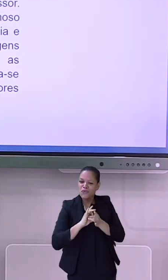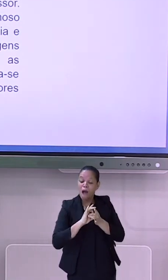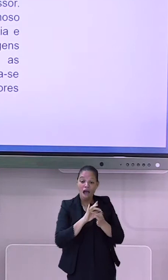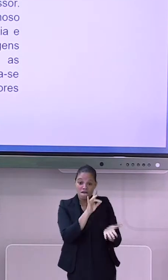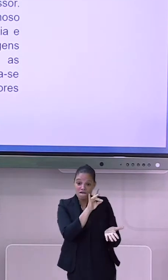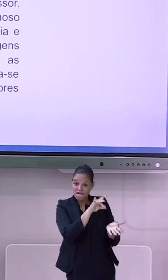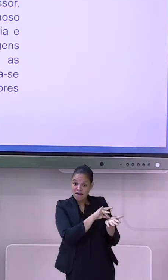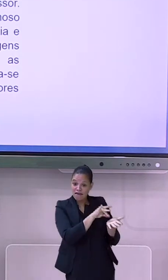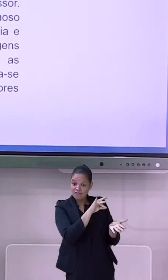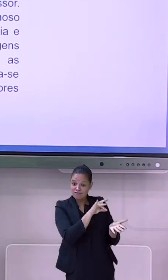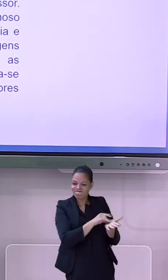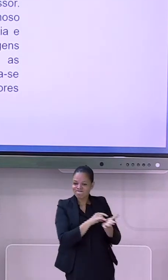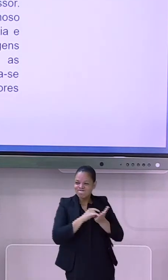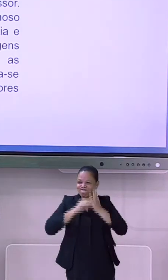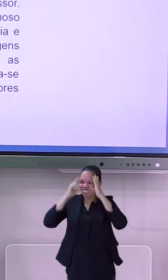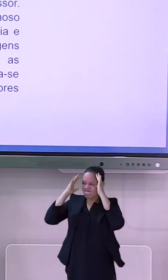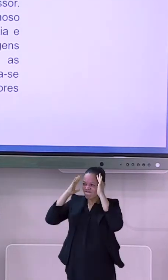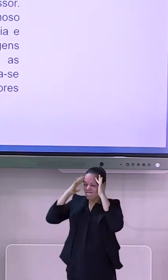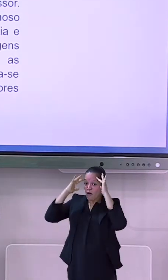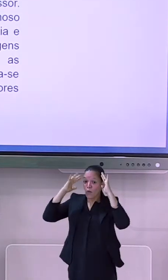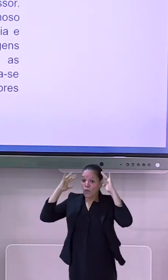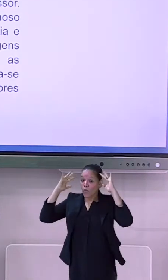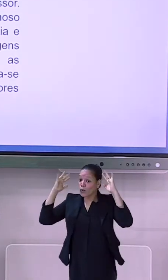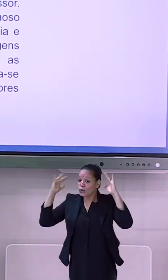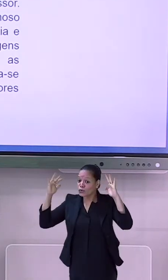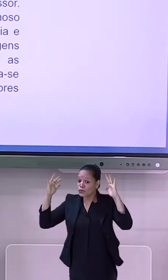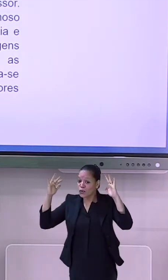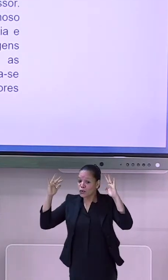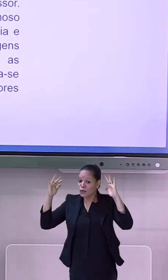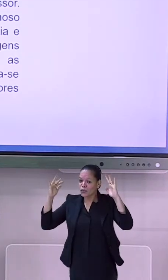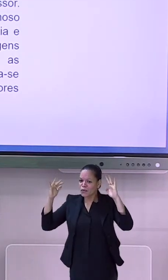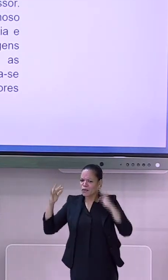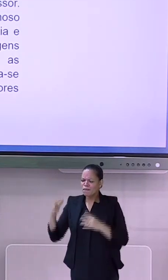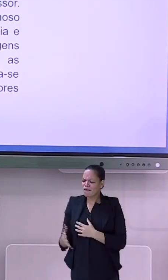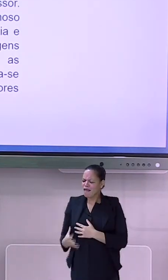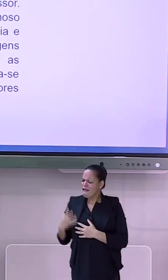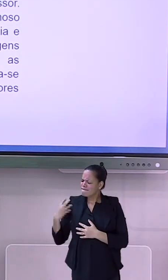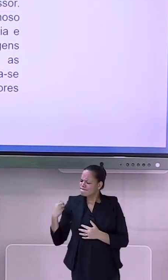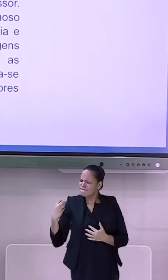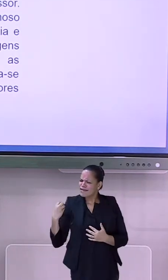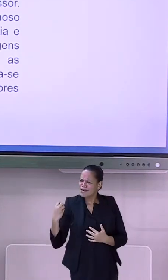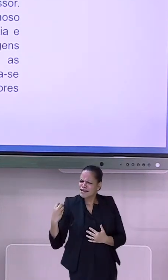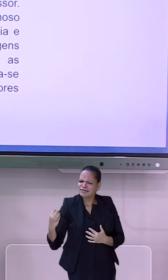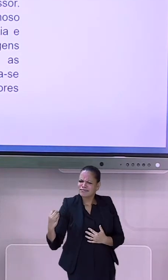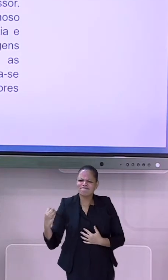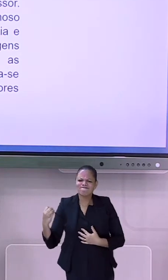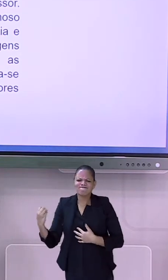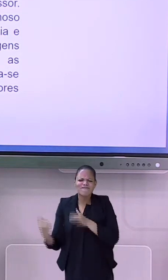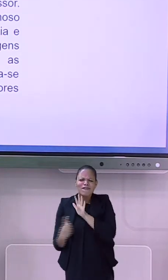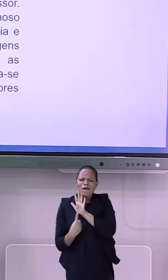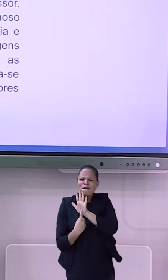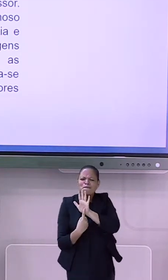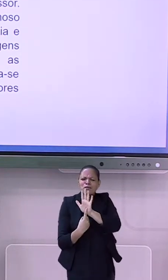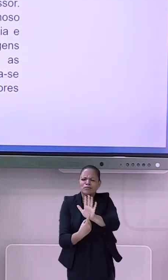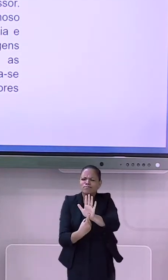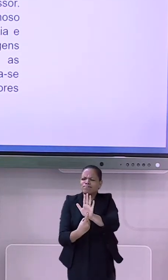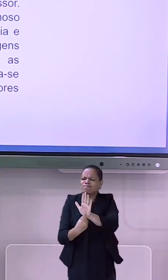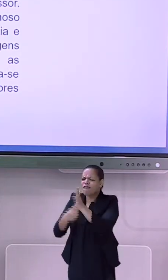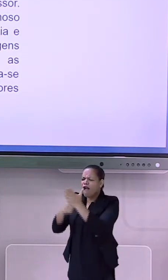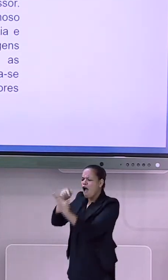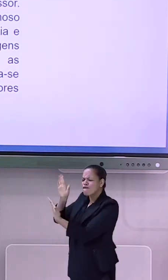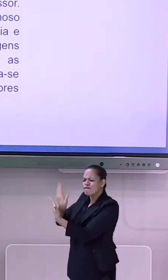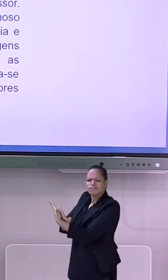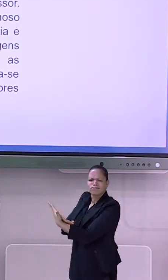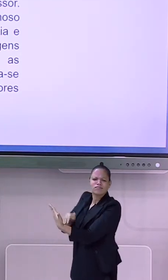suas pinturas e com isso ele trazia essas viagens imaginárias para dentro dos seus quadros, porque a pintura, gente,